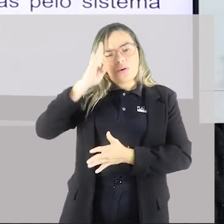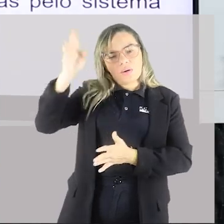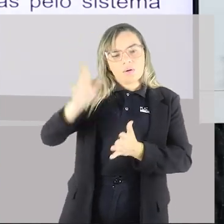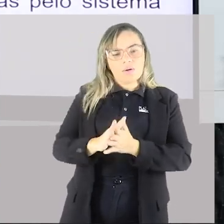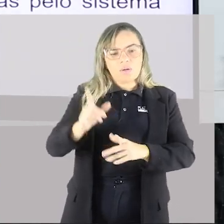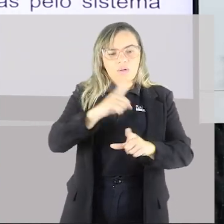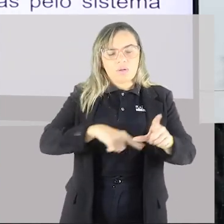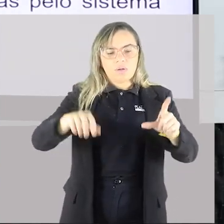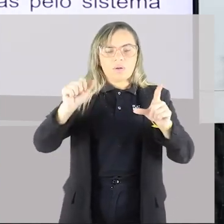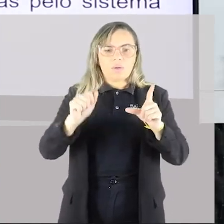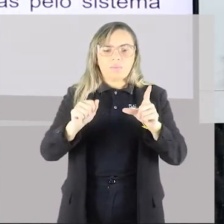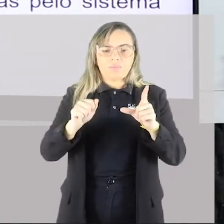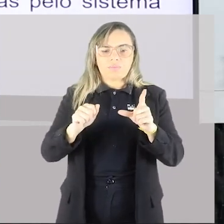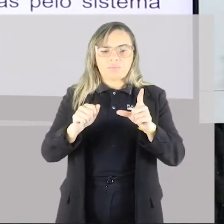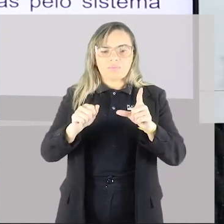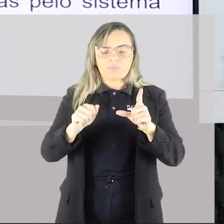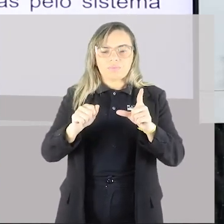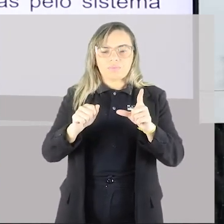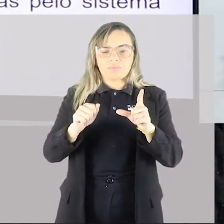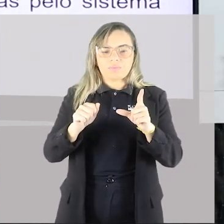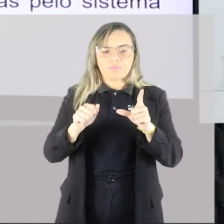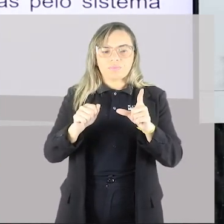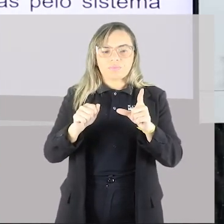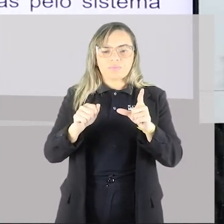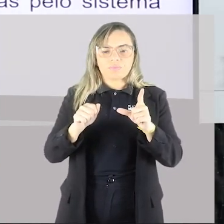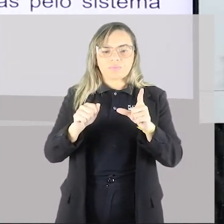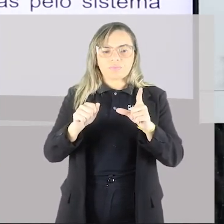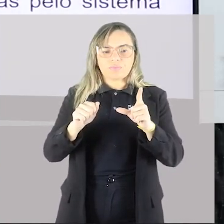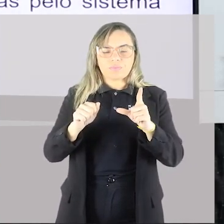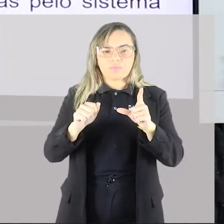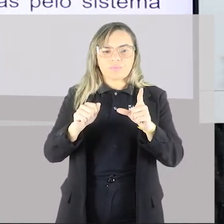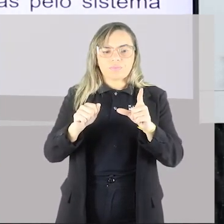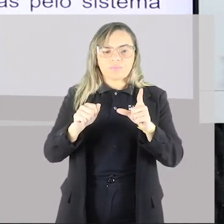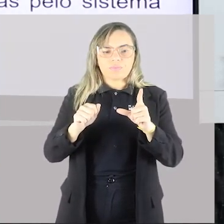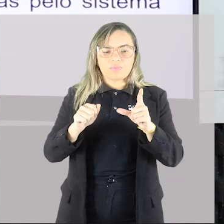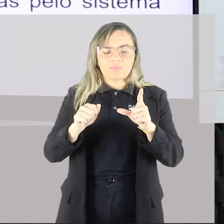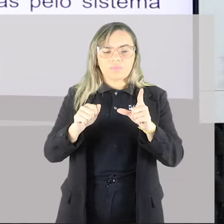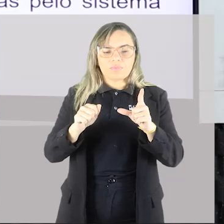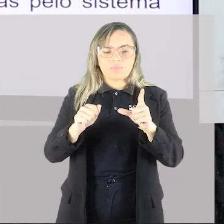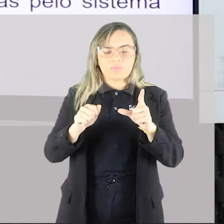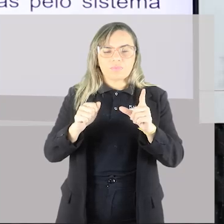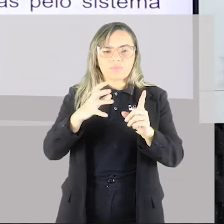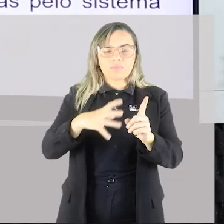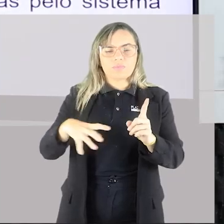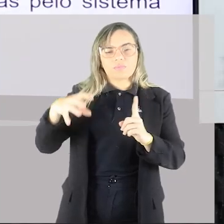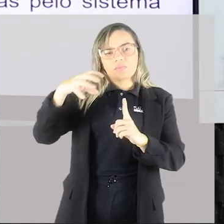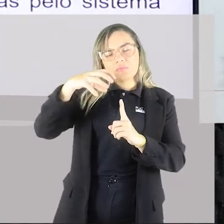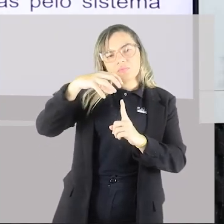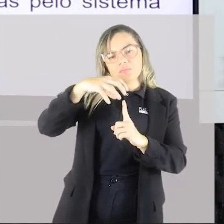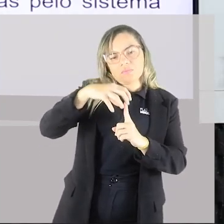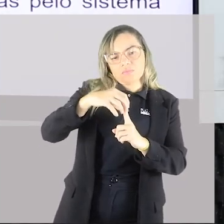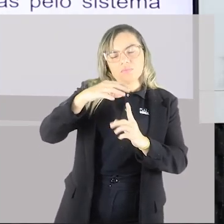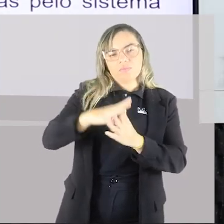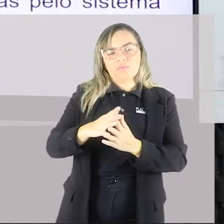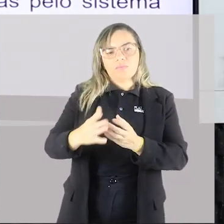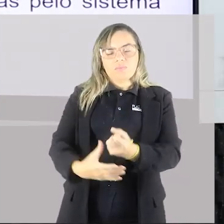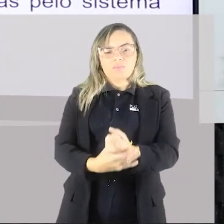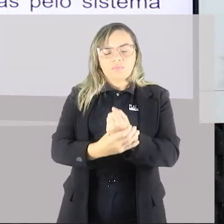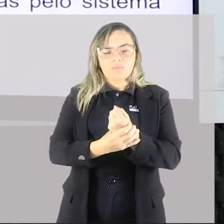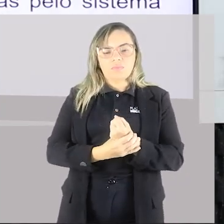aqui? Fragmentação da propriedade fundiária, senhorial e monárquica, que não seja